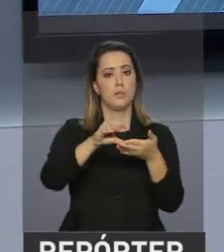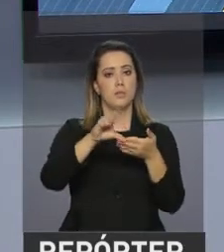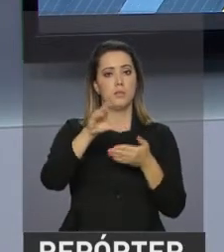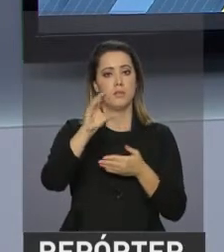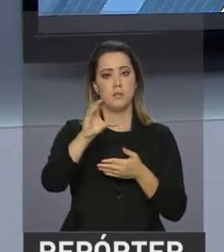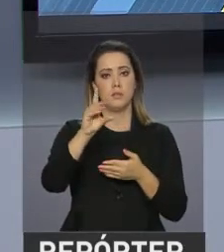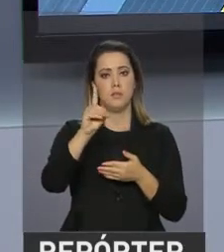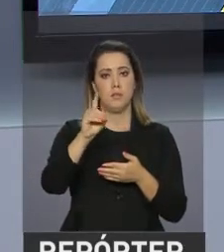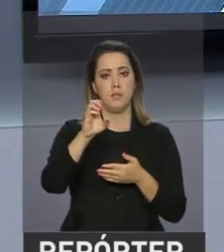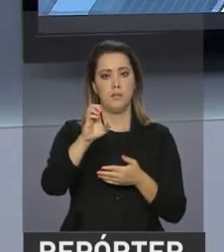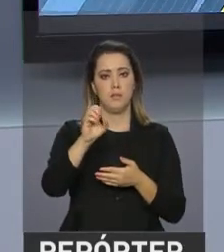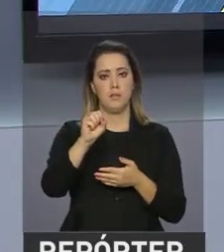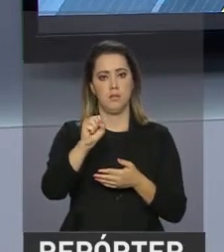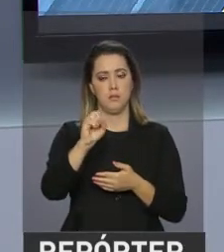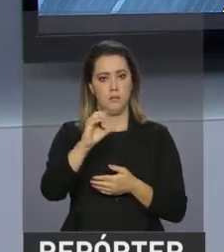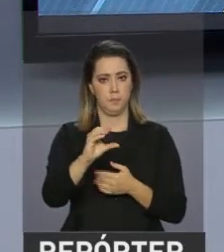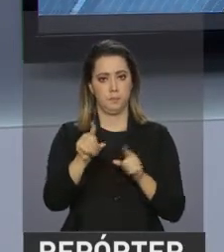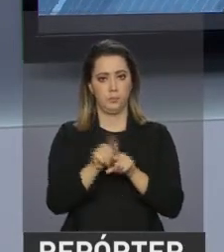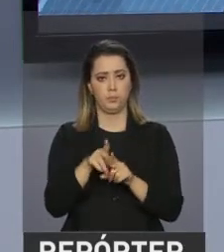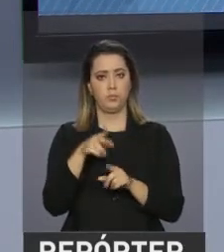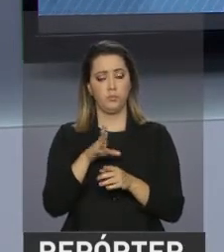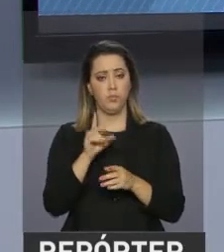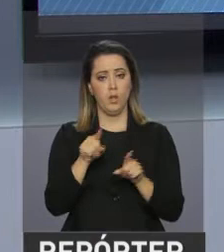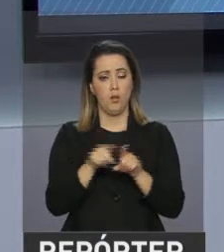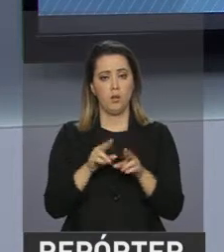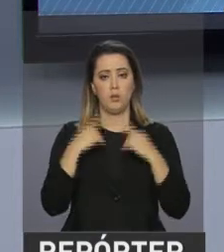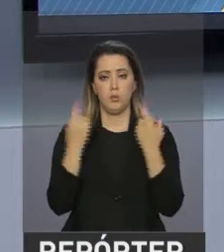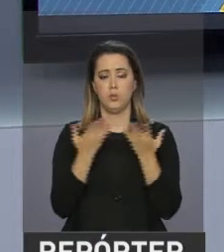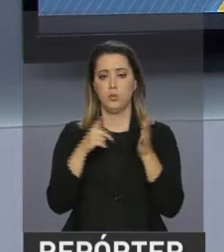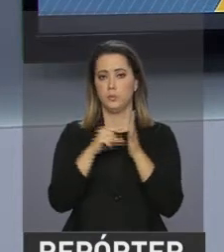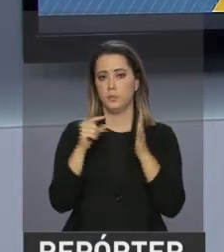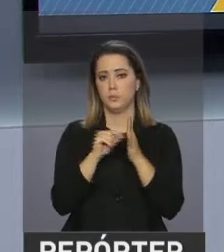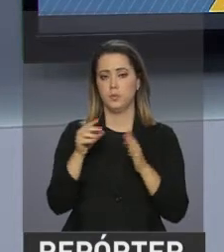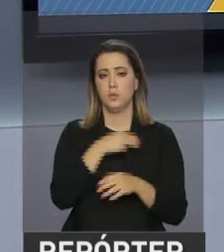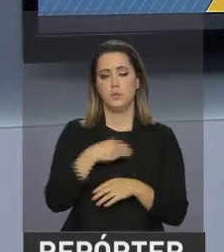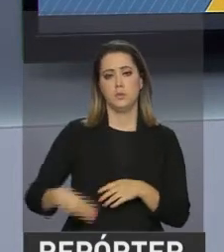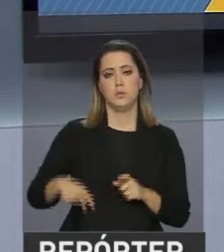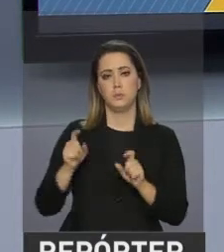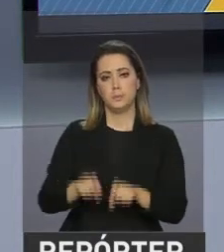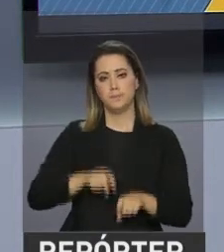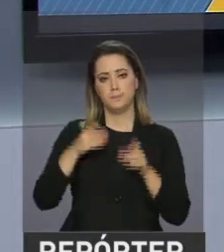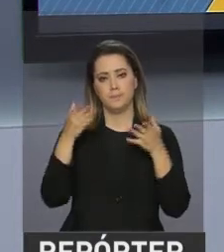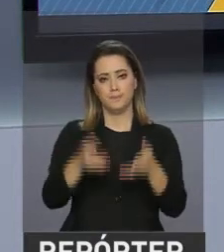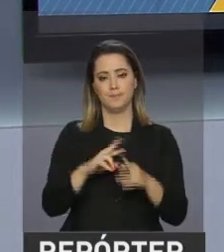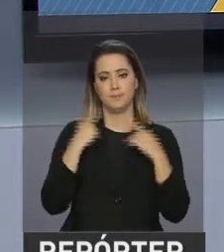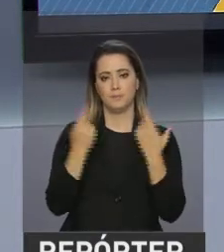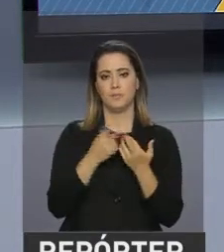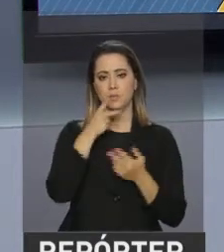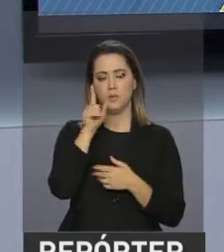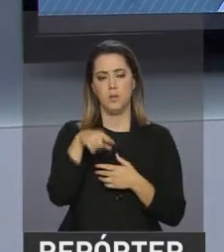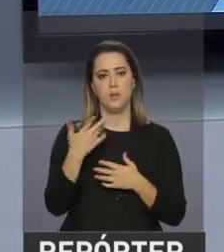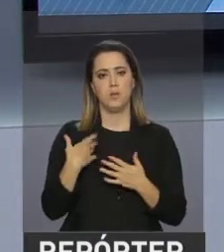social chamado conselhão passou a tarde reunido no palácio do planalto o ministro da agricultura participou da reunião e